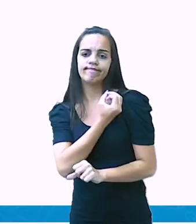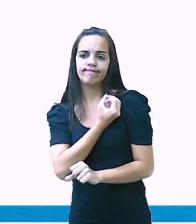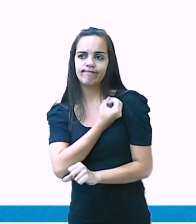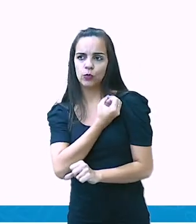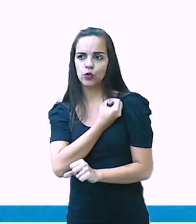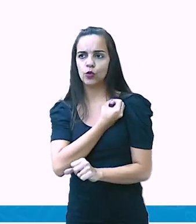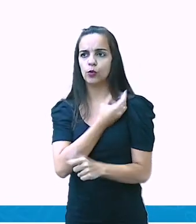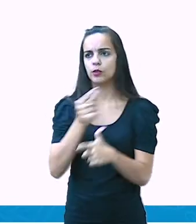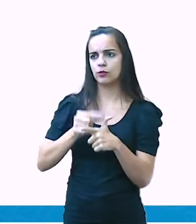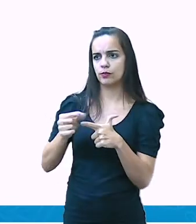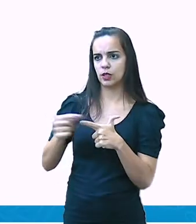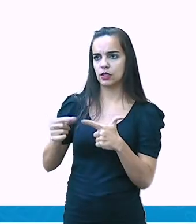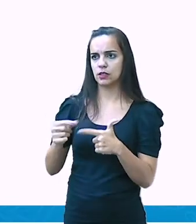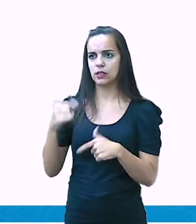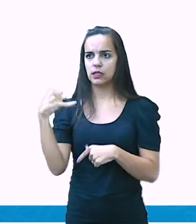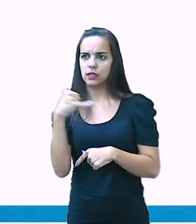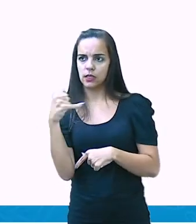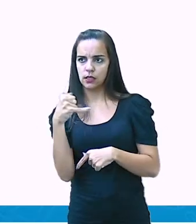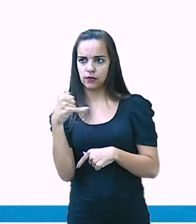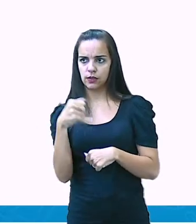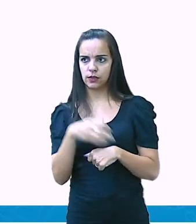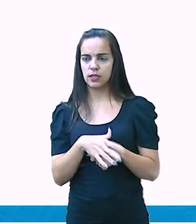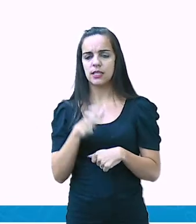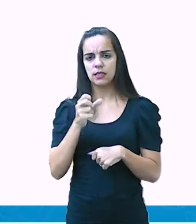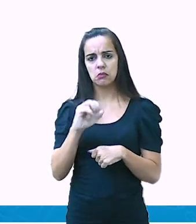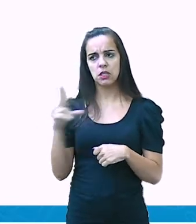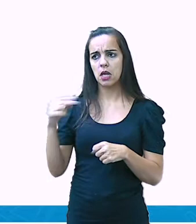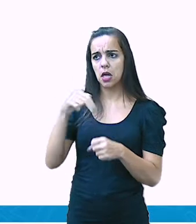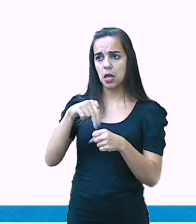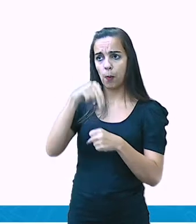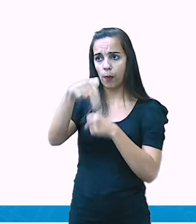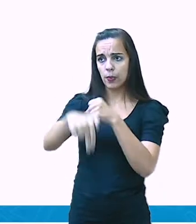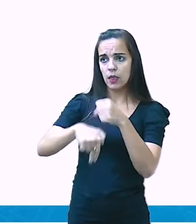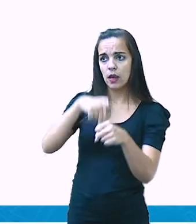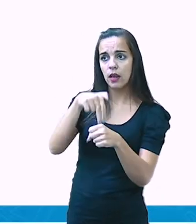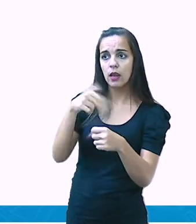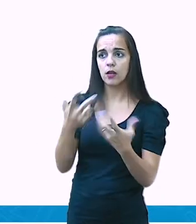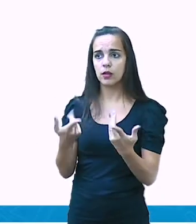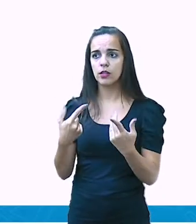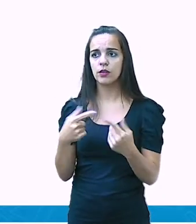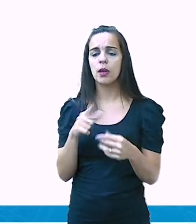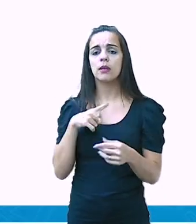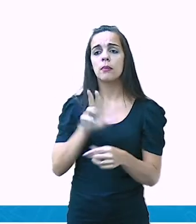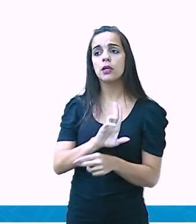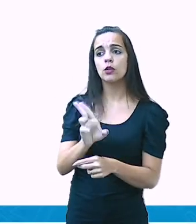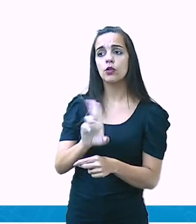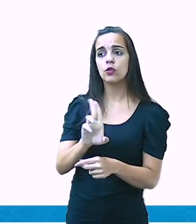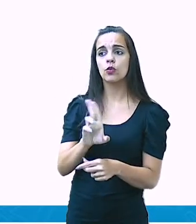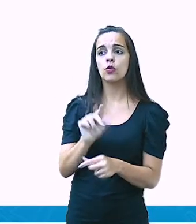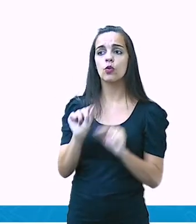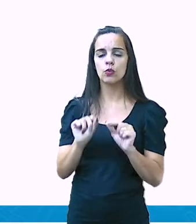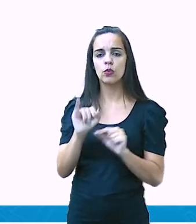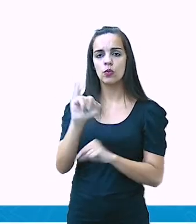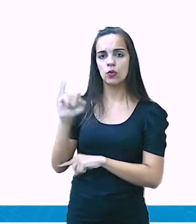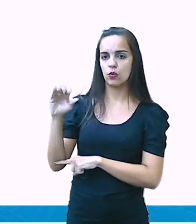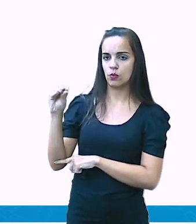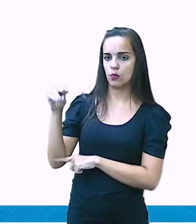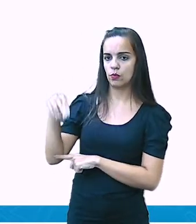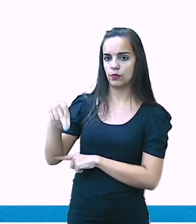negativas. Daí, ele deixa de ser neutro e passa a se chamar